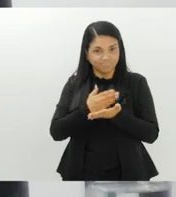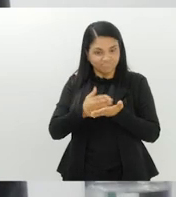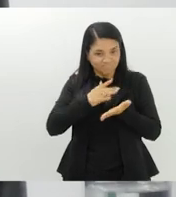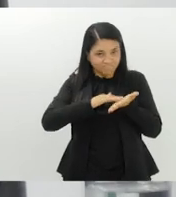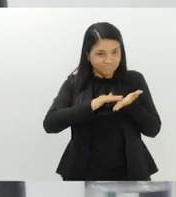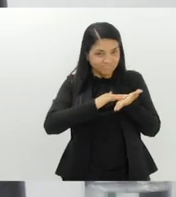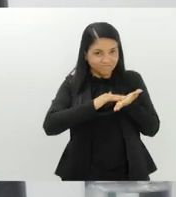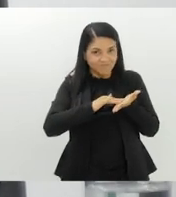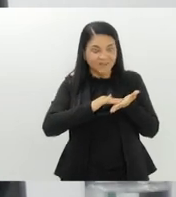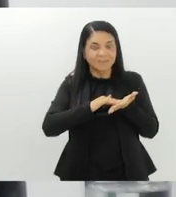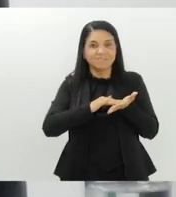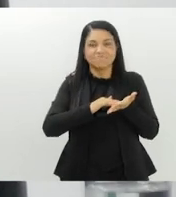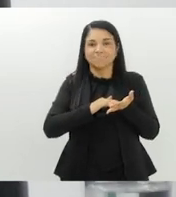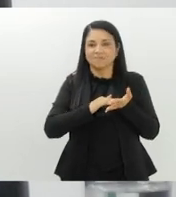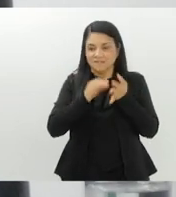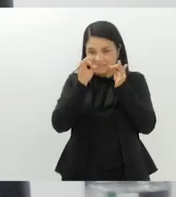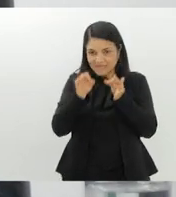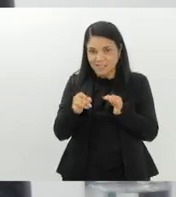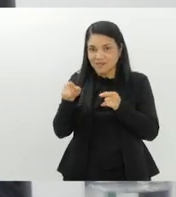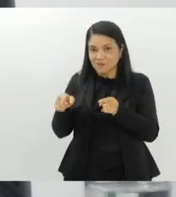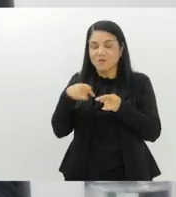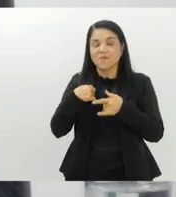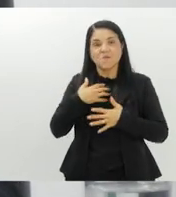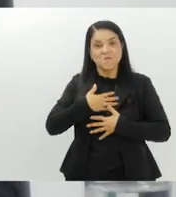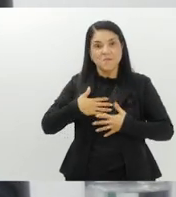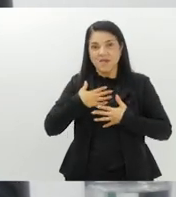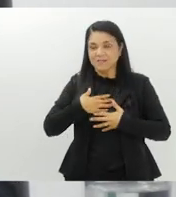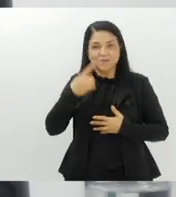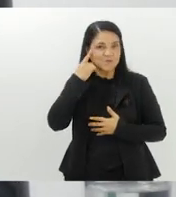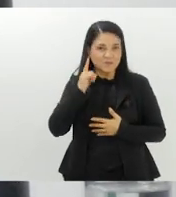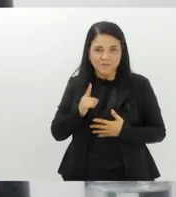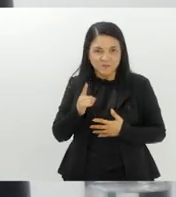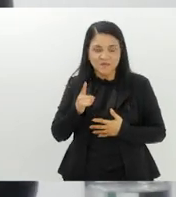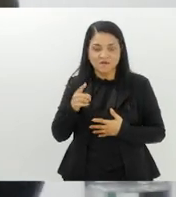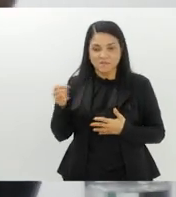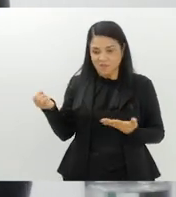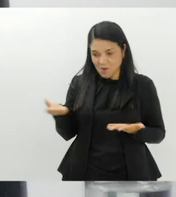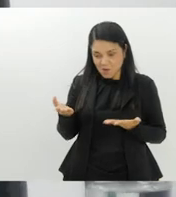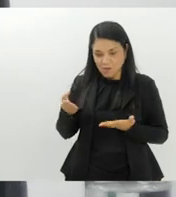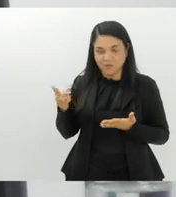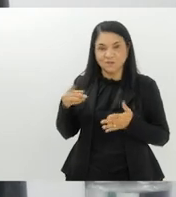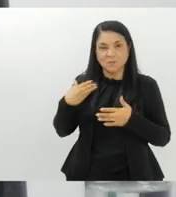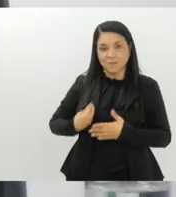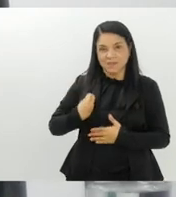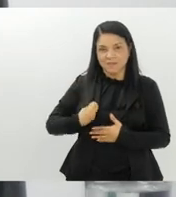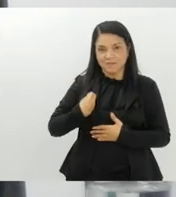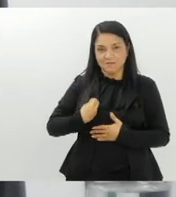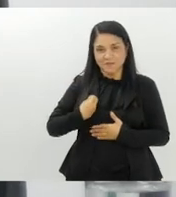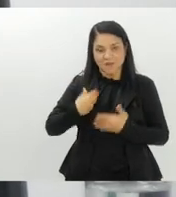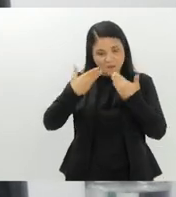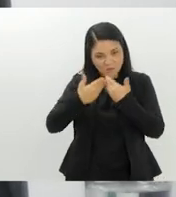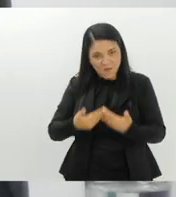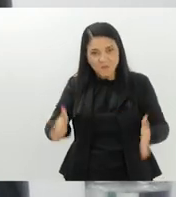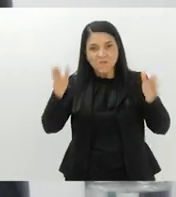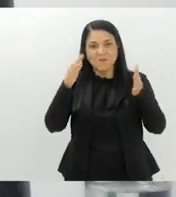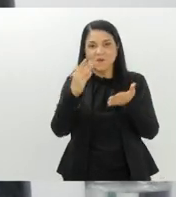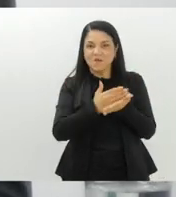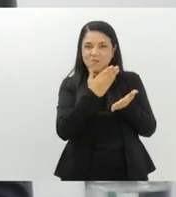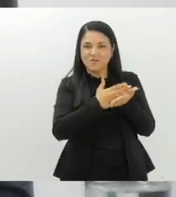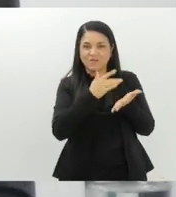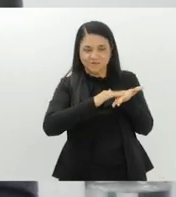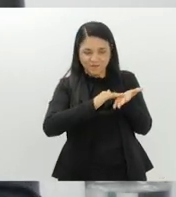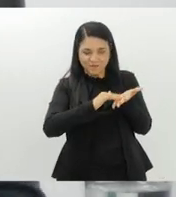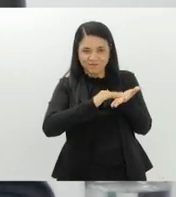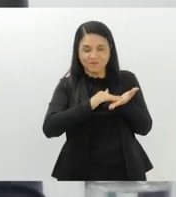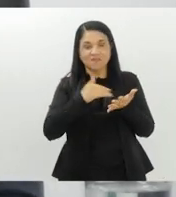não sabia, né, que hoje a gente estaria aqui para fazer esse lançamento. Né, eu me sinto muito